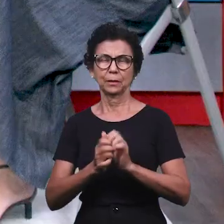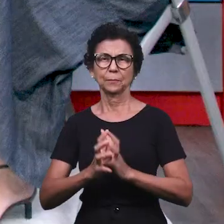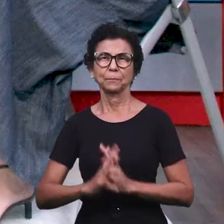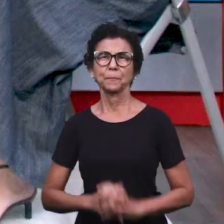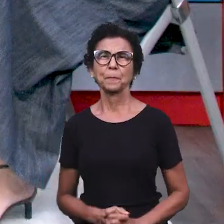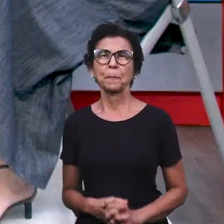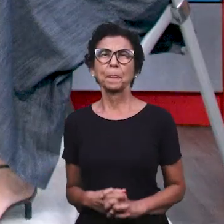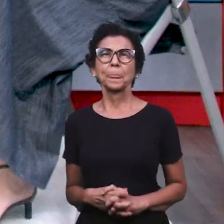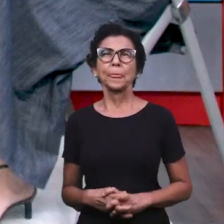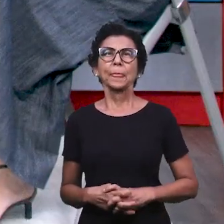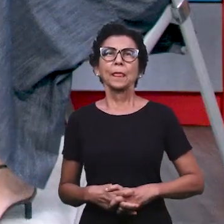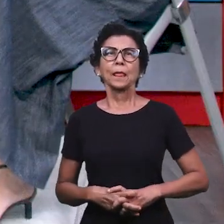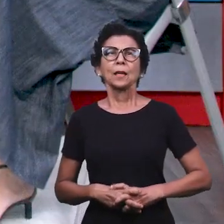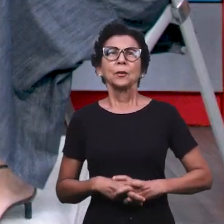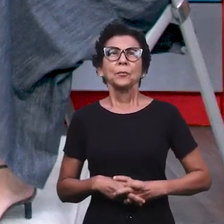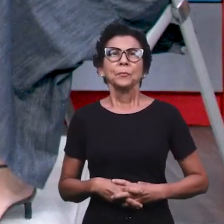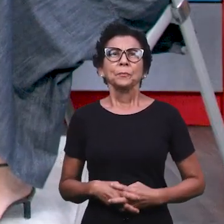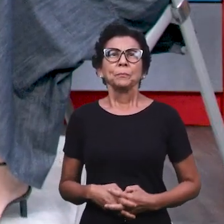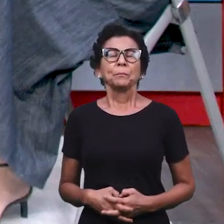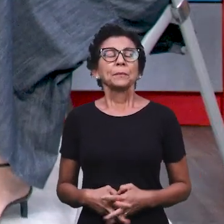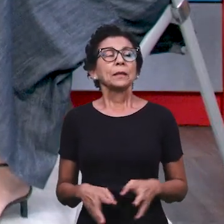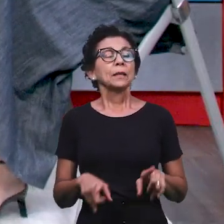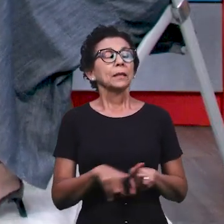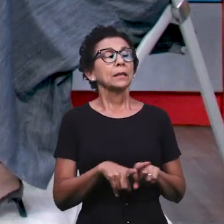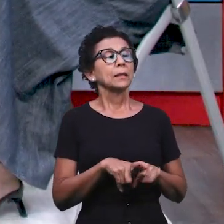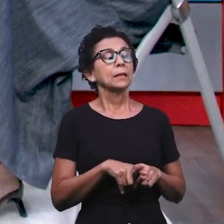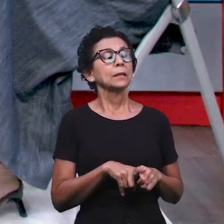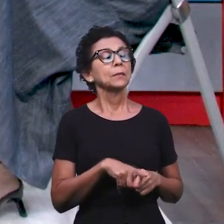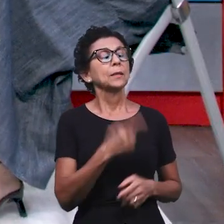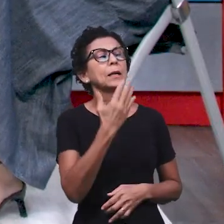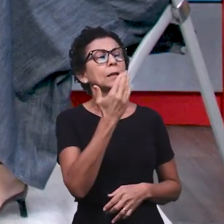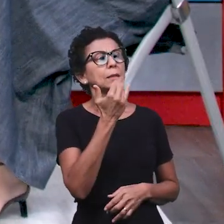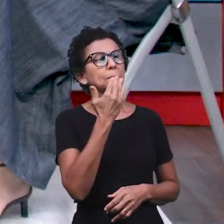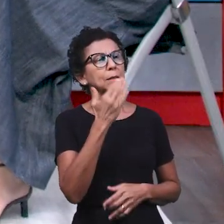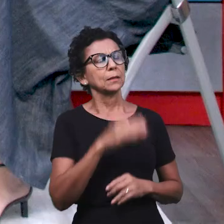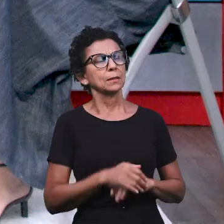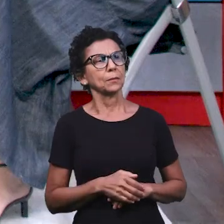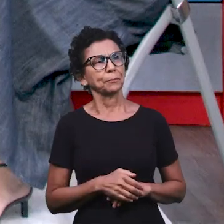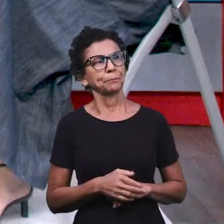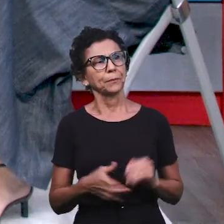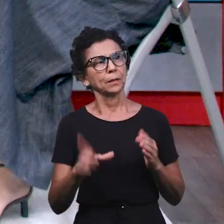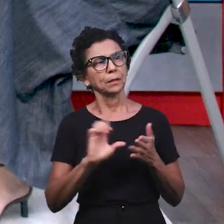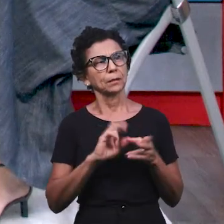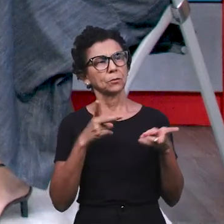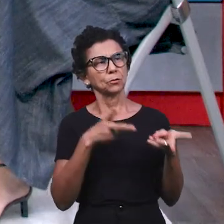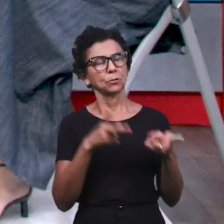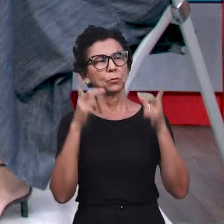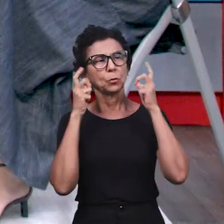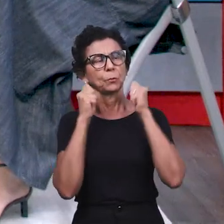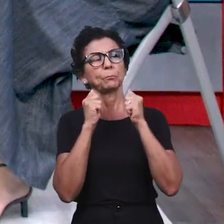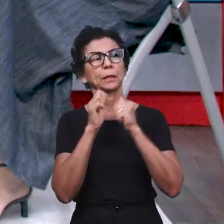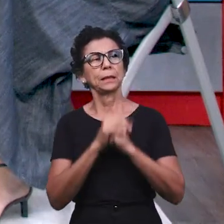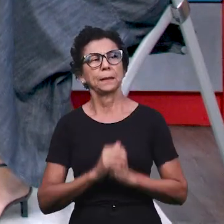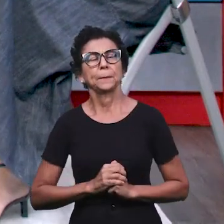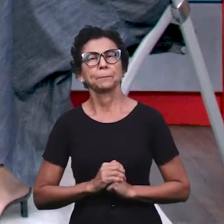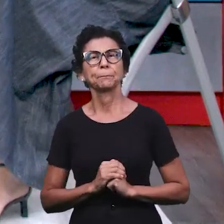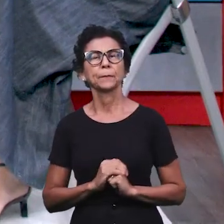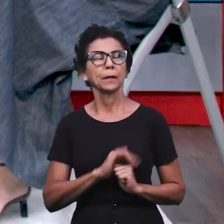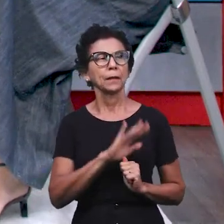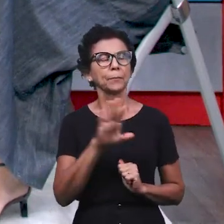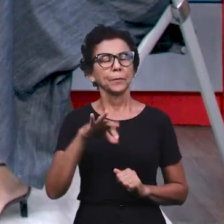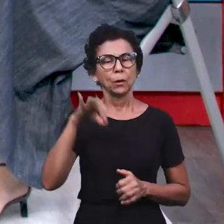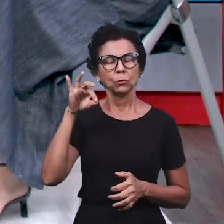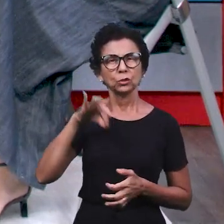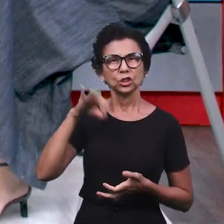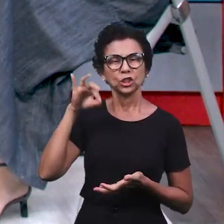dia. E sobre alimentação antes de dormir? Você pode nos falar o que a gente deve fazer? Você deu a dica do